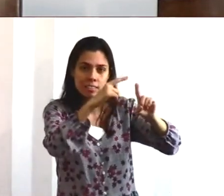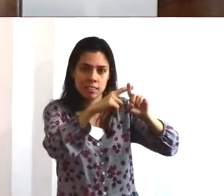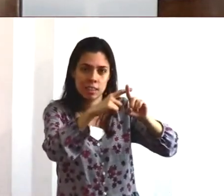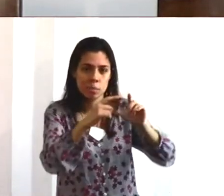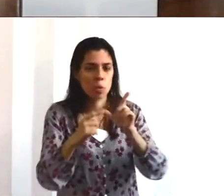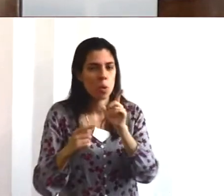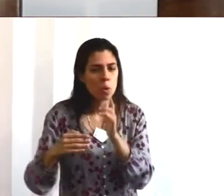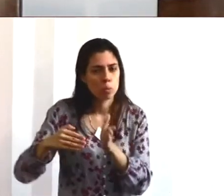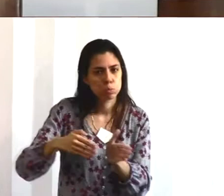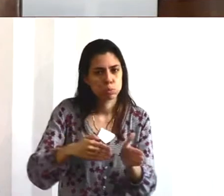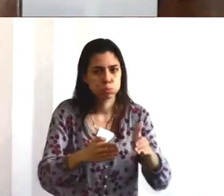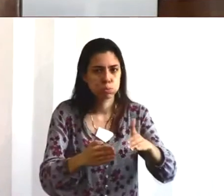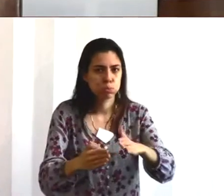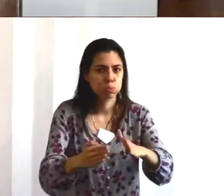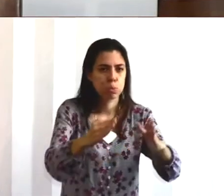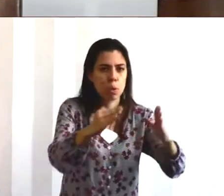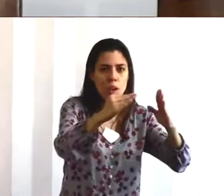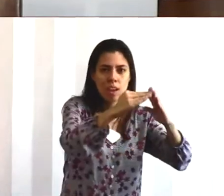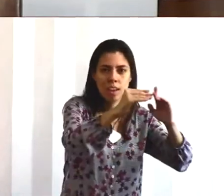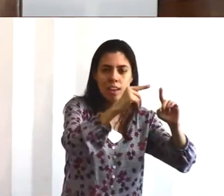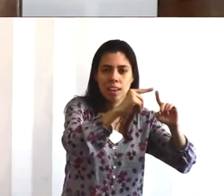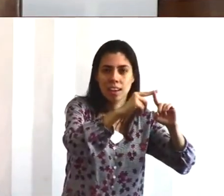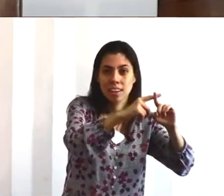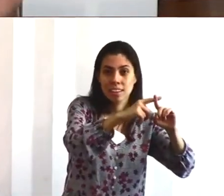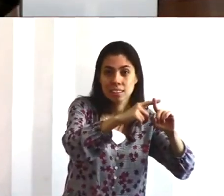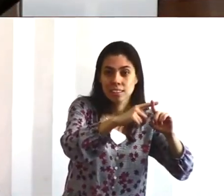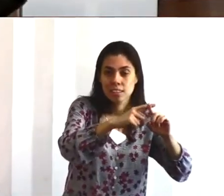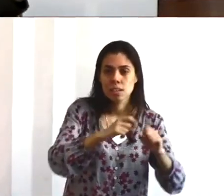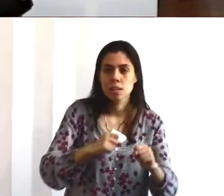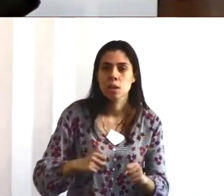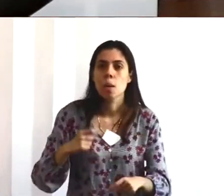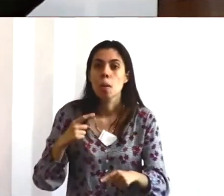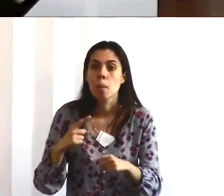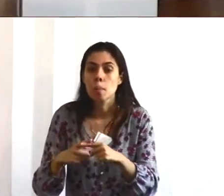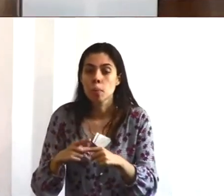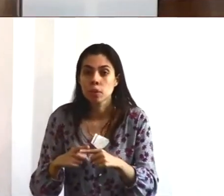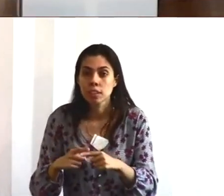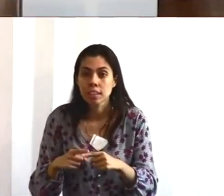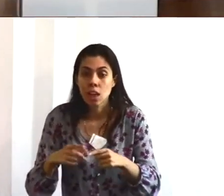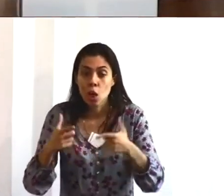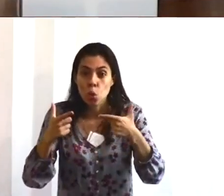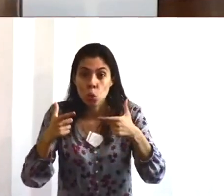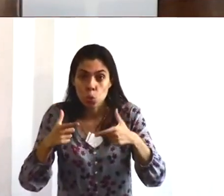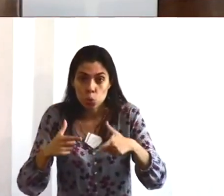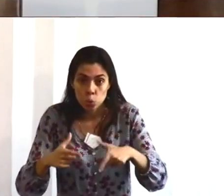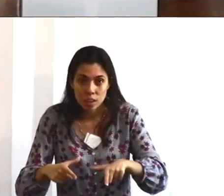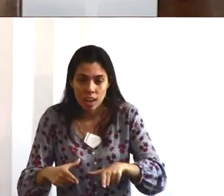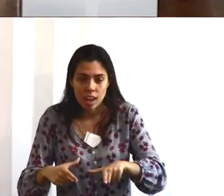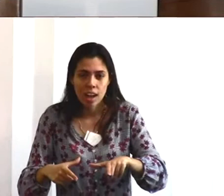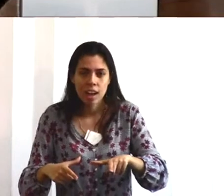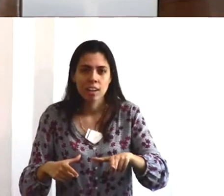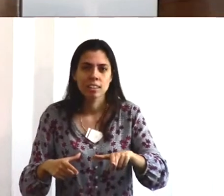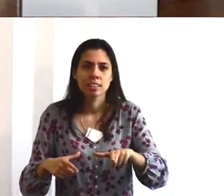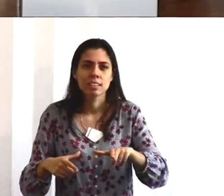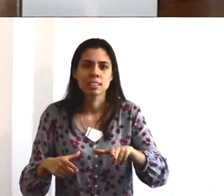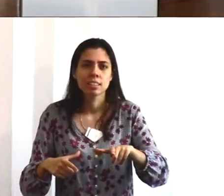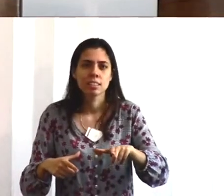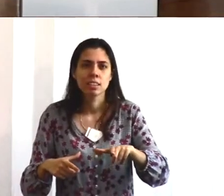que aonde Deus está, pode vir toda a enxurrada, pode vir